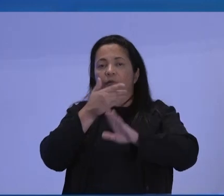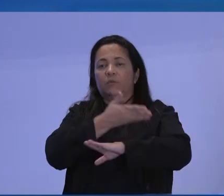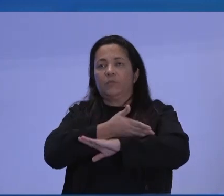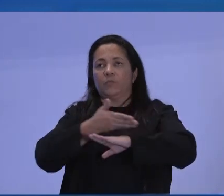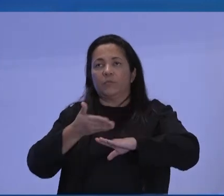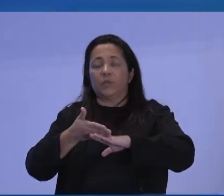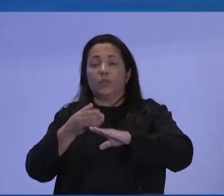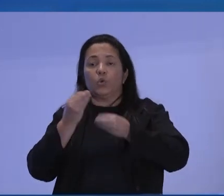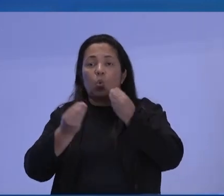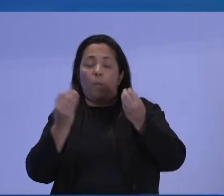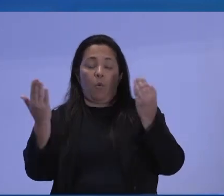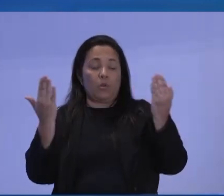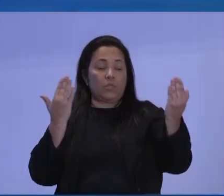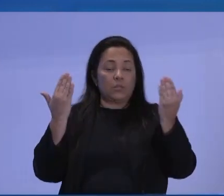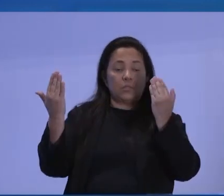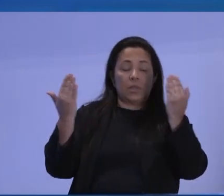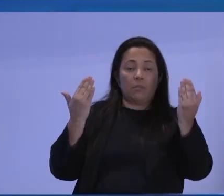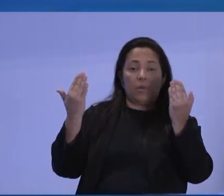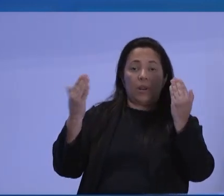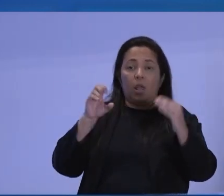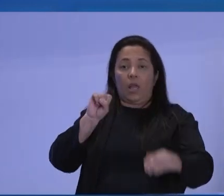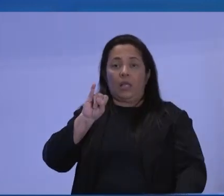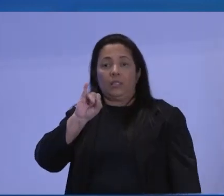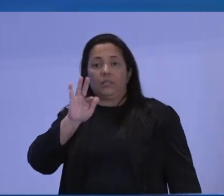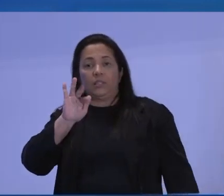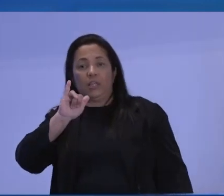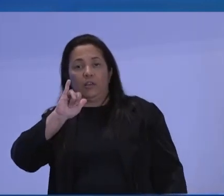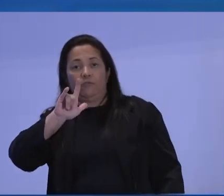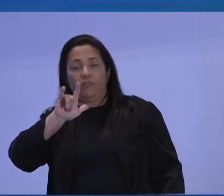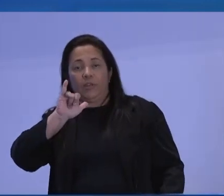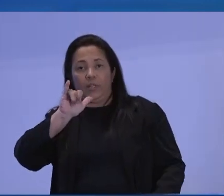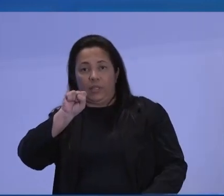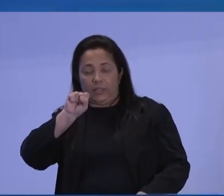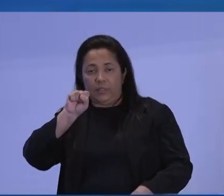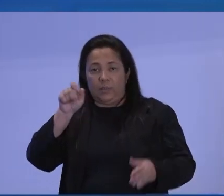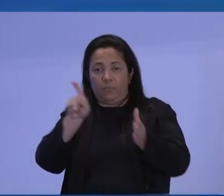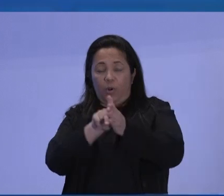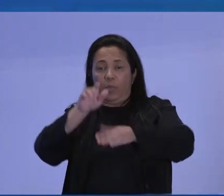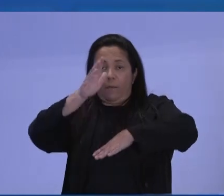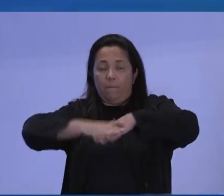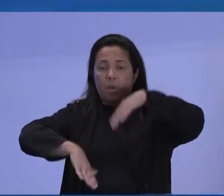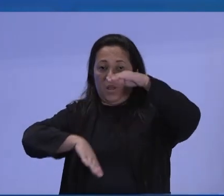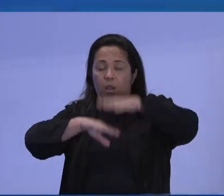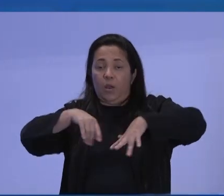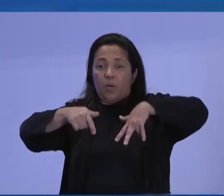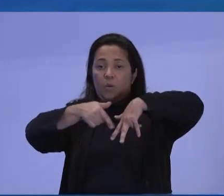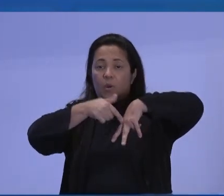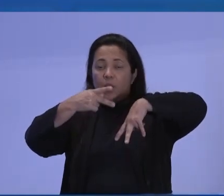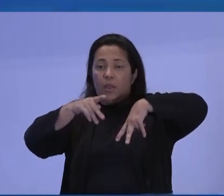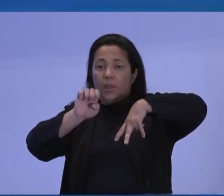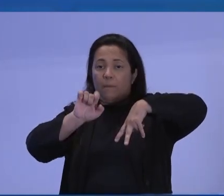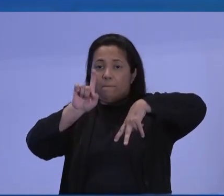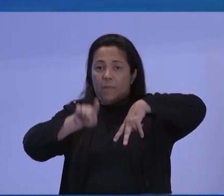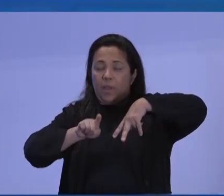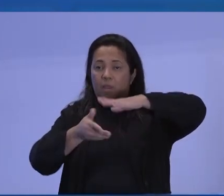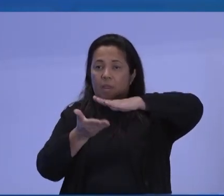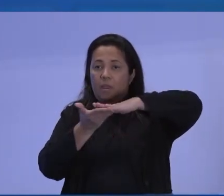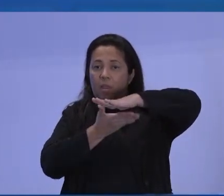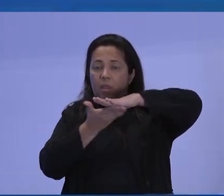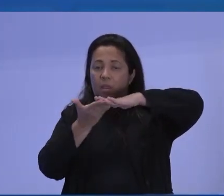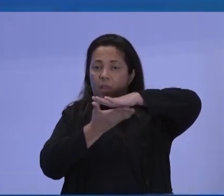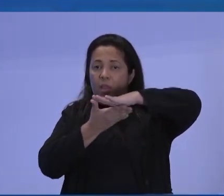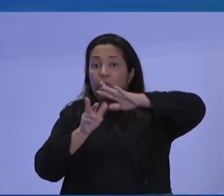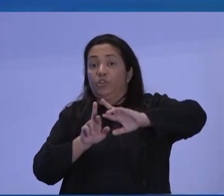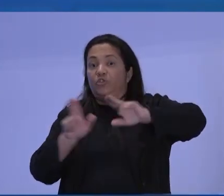da hanseníase, porque a sífilis tem lesões em mãos e pés, regiões plantares e palmares que nós não temos